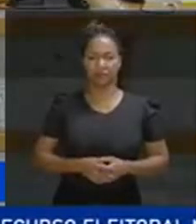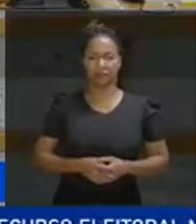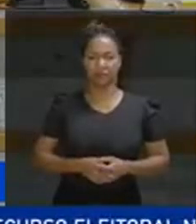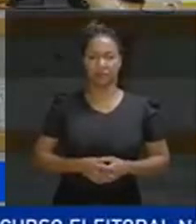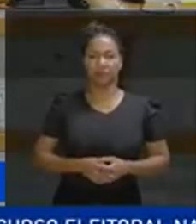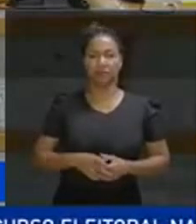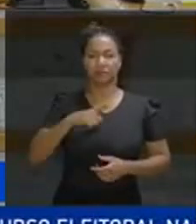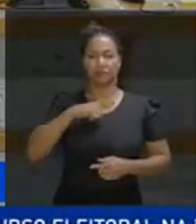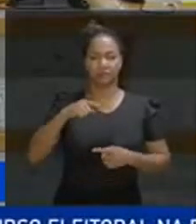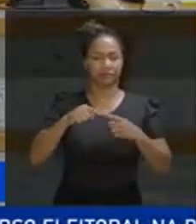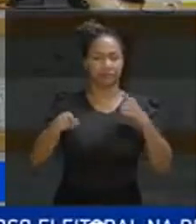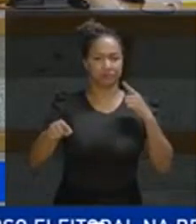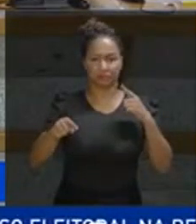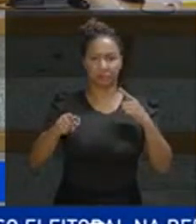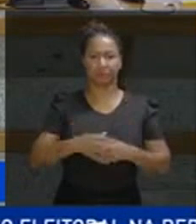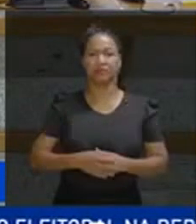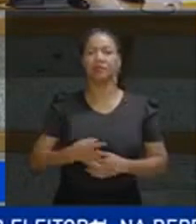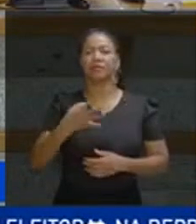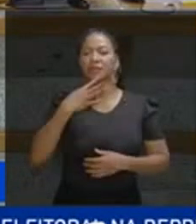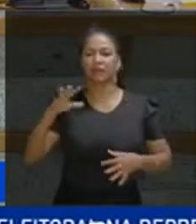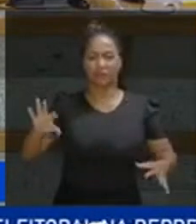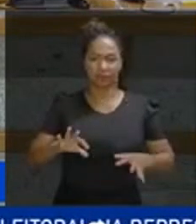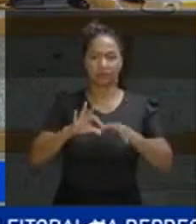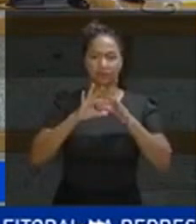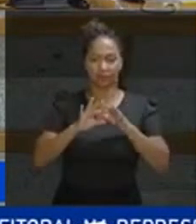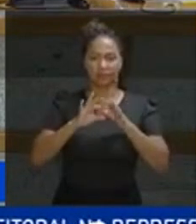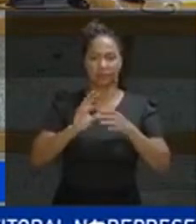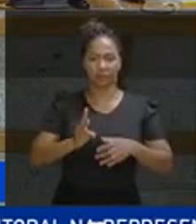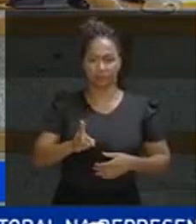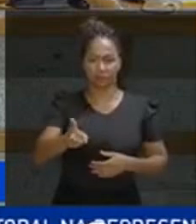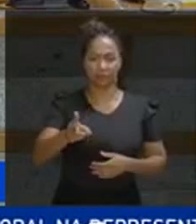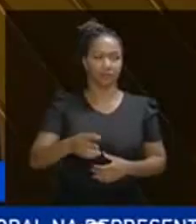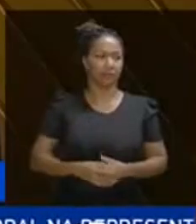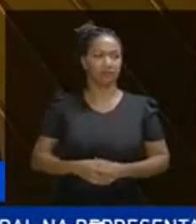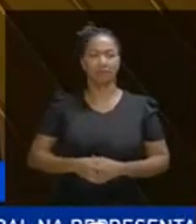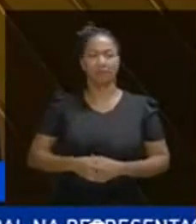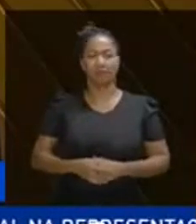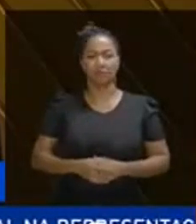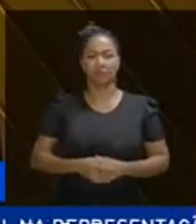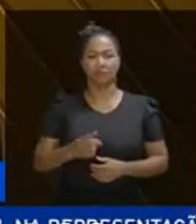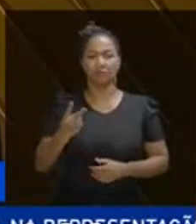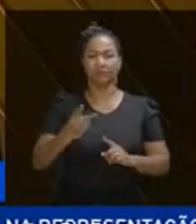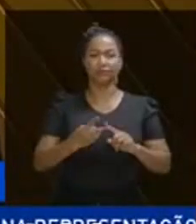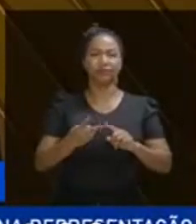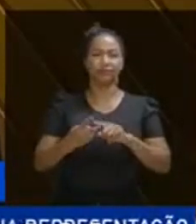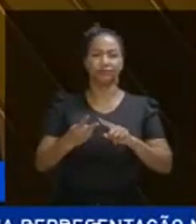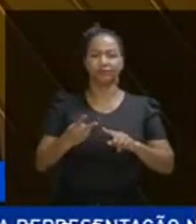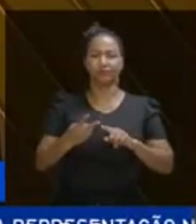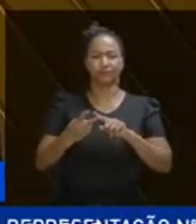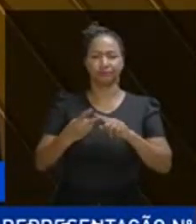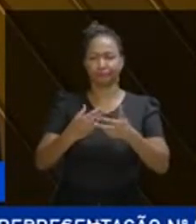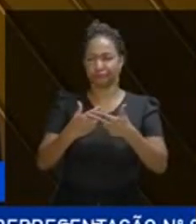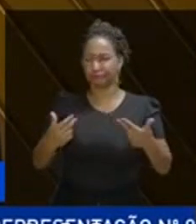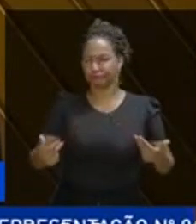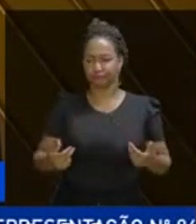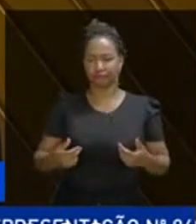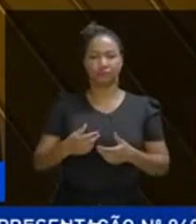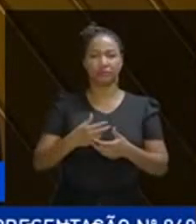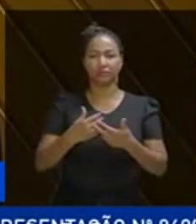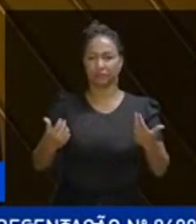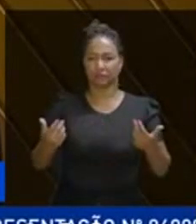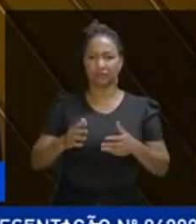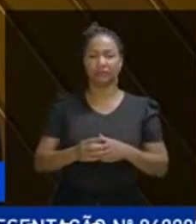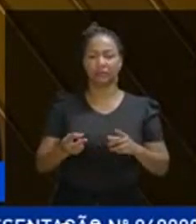parte central da mesa. Conhecida a unanimidade, Vossa Excelência pode prosseguir. Há duas questões em discussão. Foco no juiz Anselmo Gonçalves. A primeira, saber